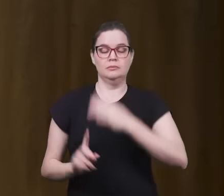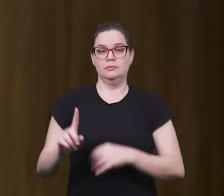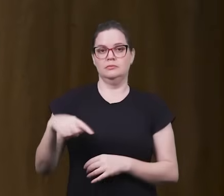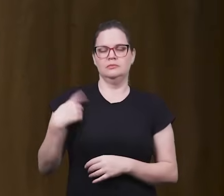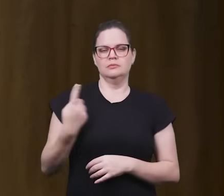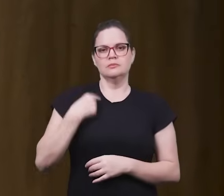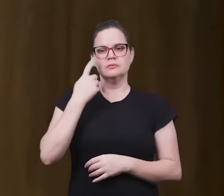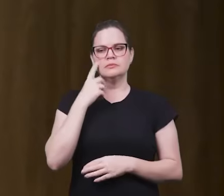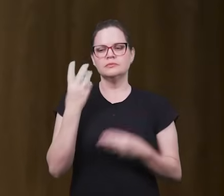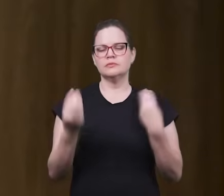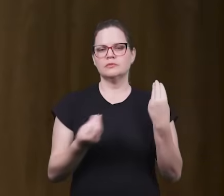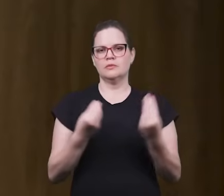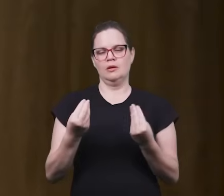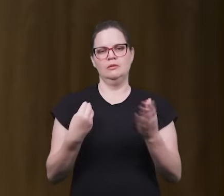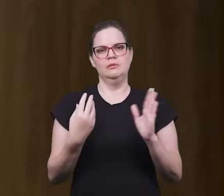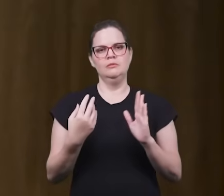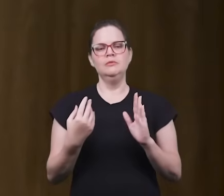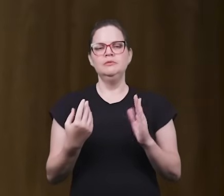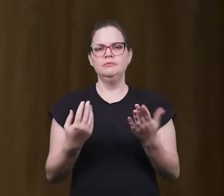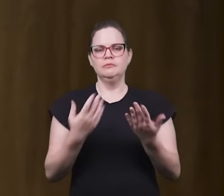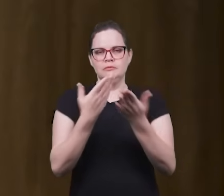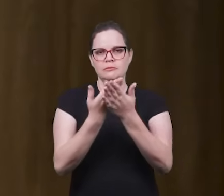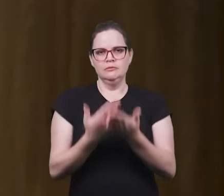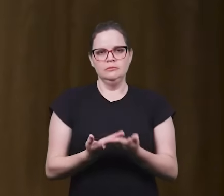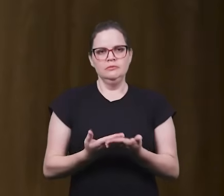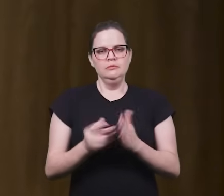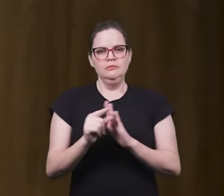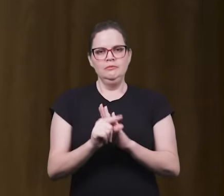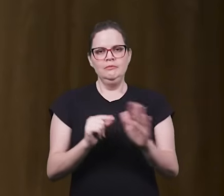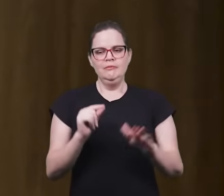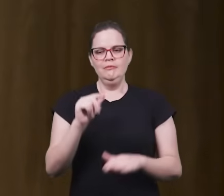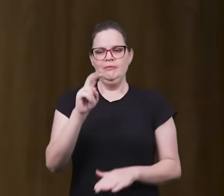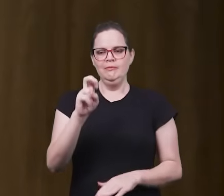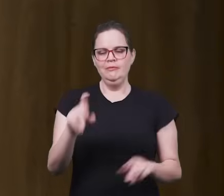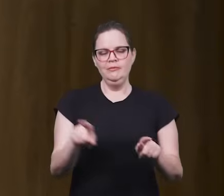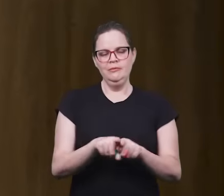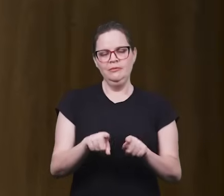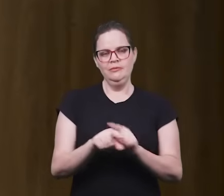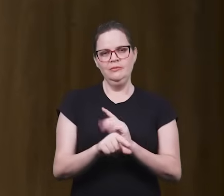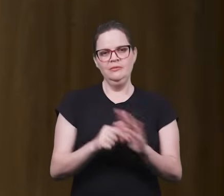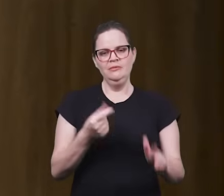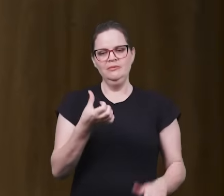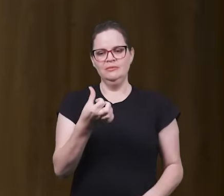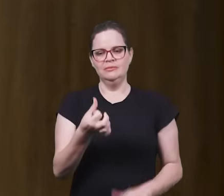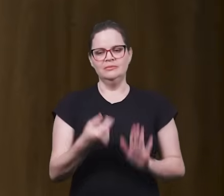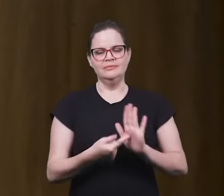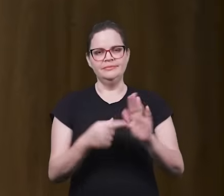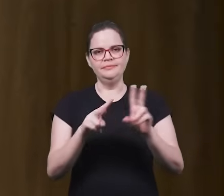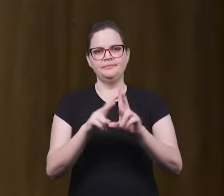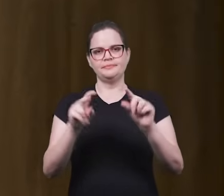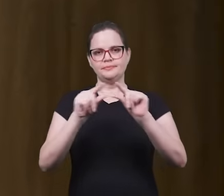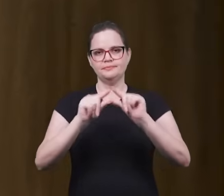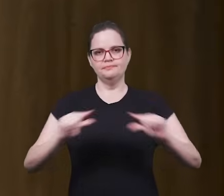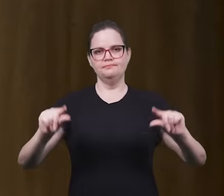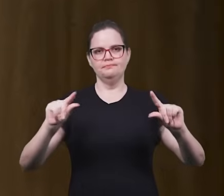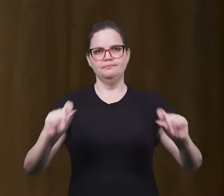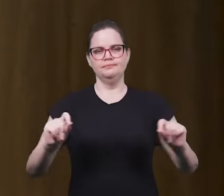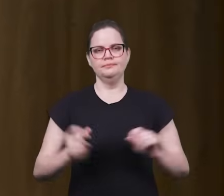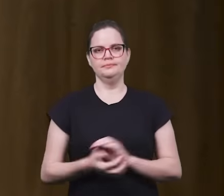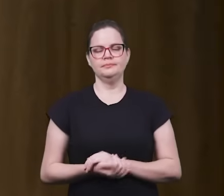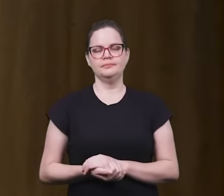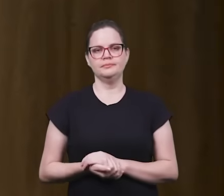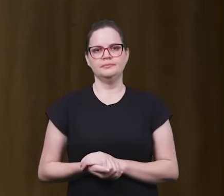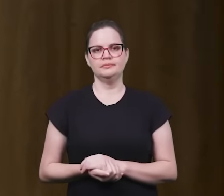começar a trabalhar o versículo 5 e 6 sobre essa expressão que